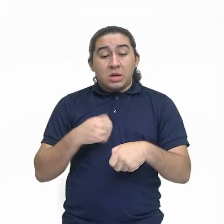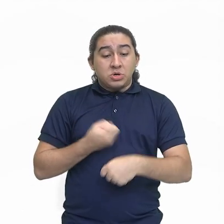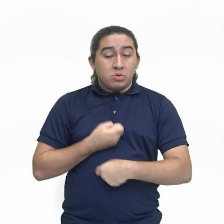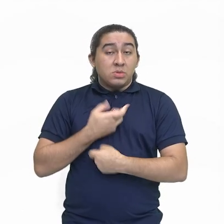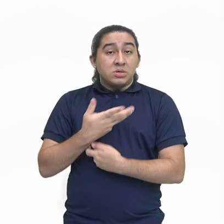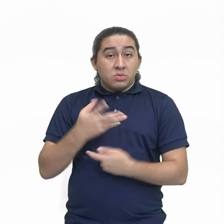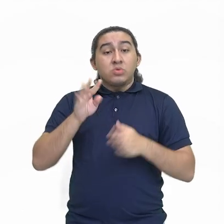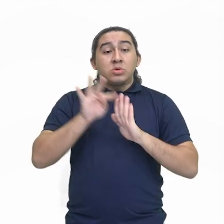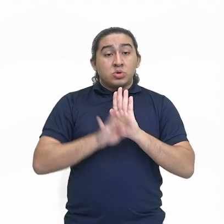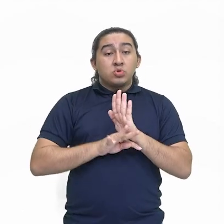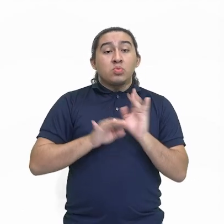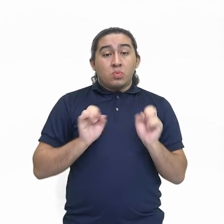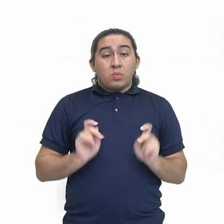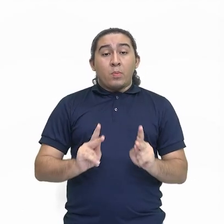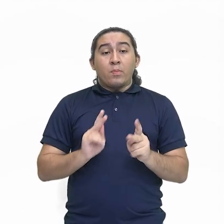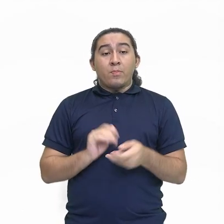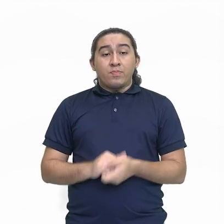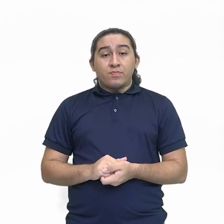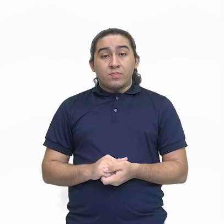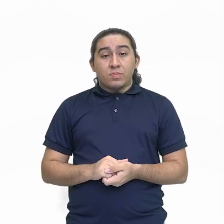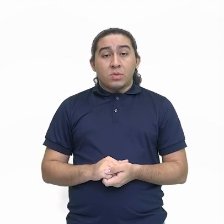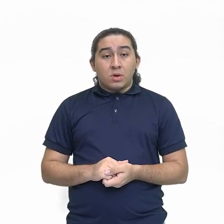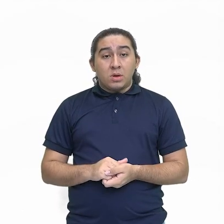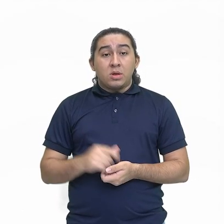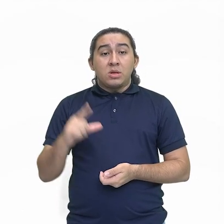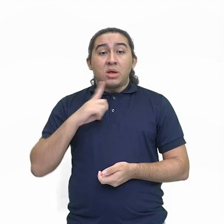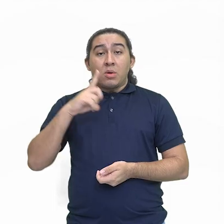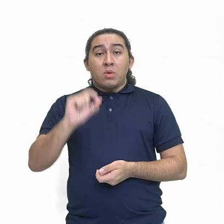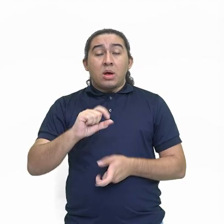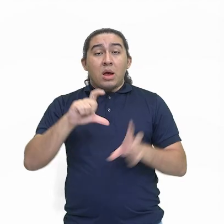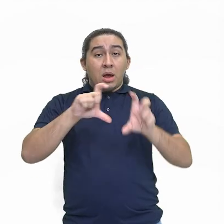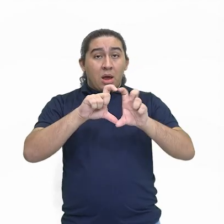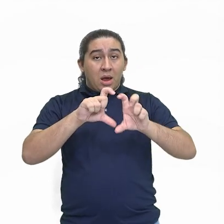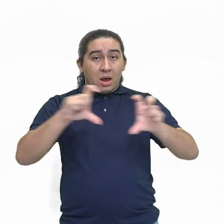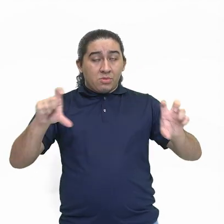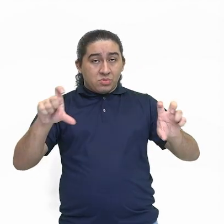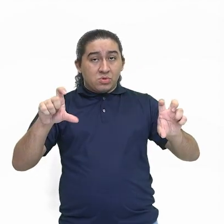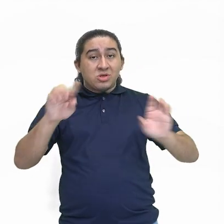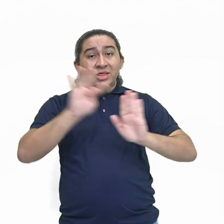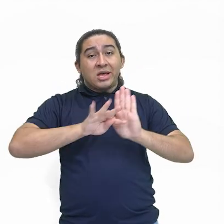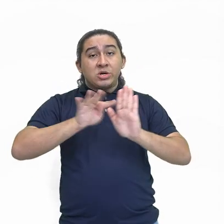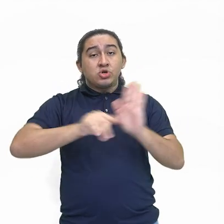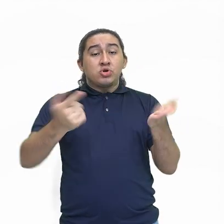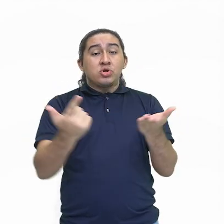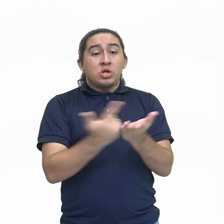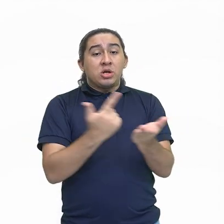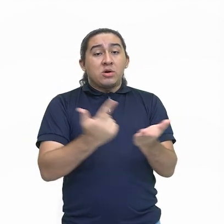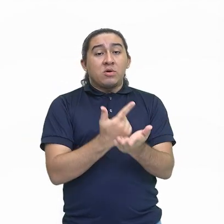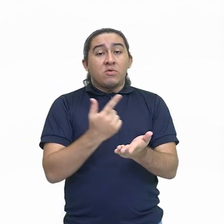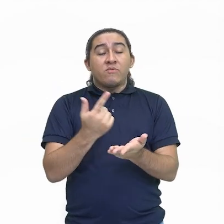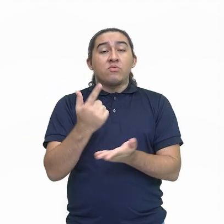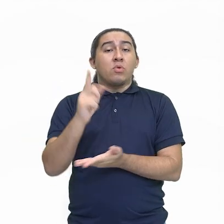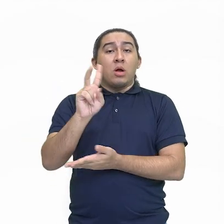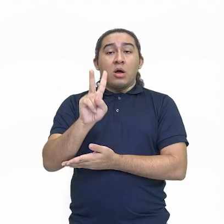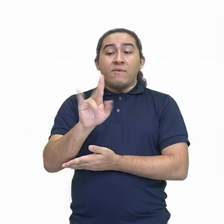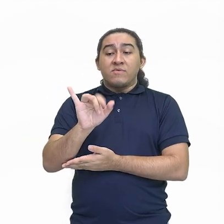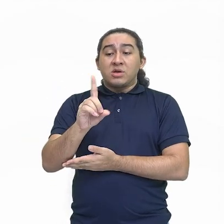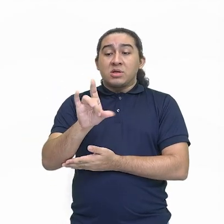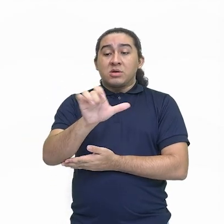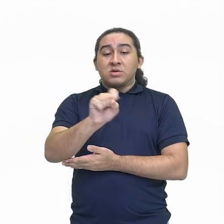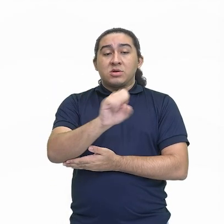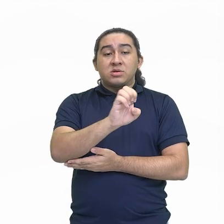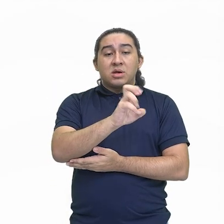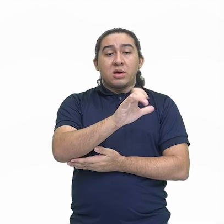expressão a esse texto. Então, temos aqui um fragmento do texto Vidas Secas.